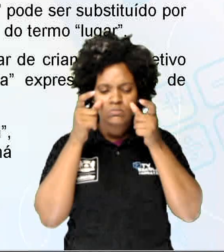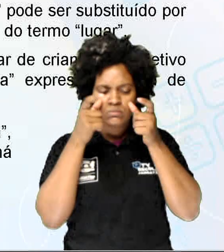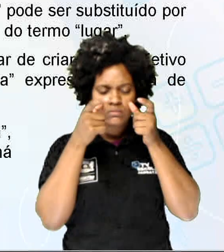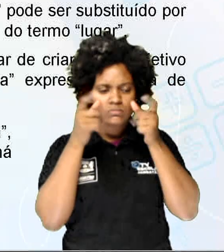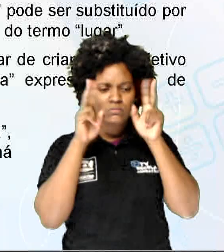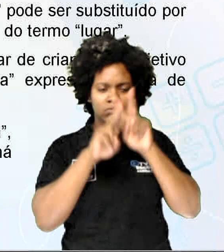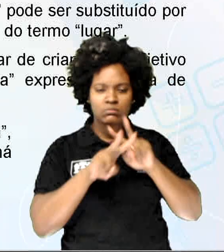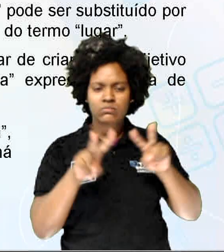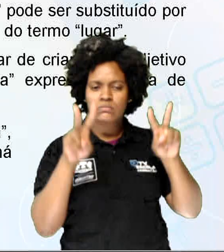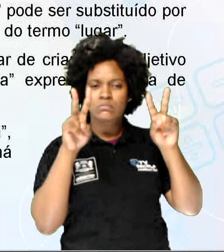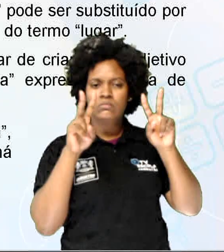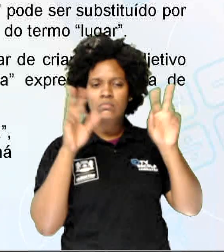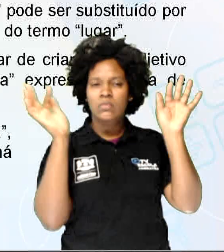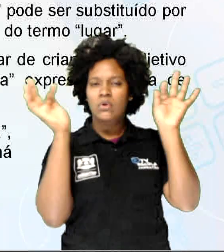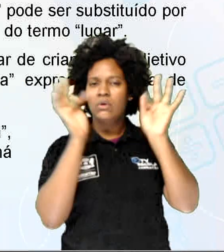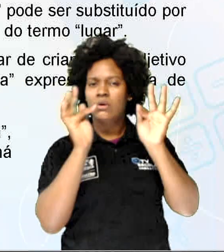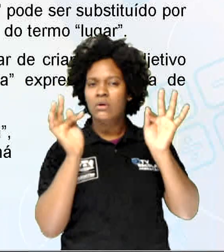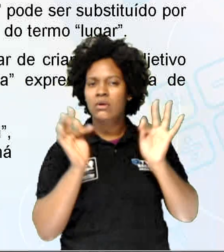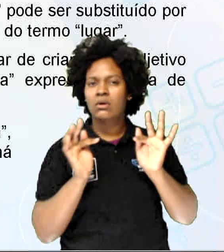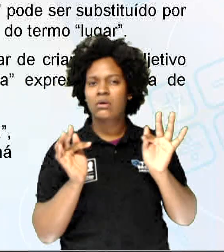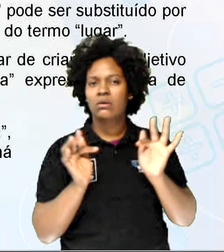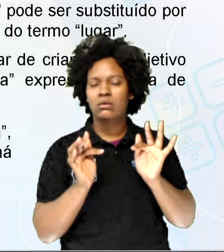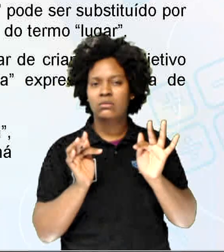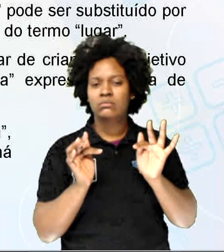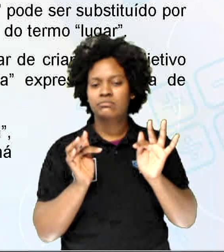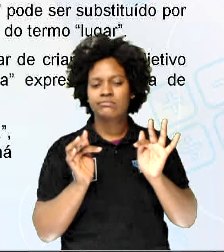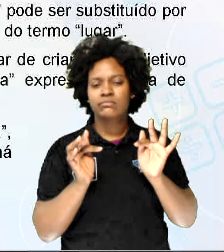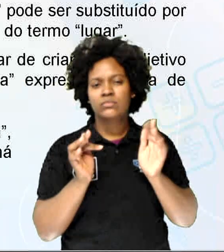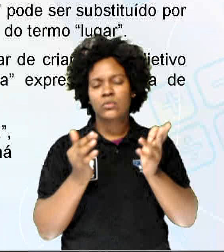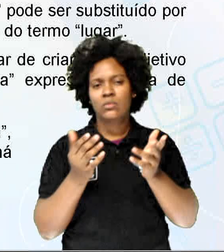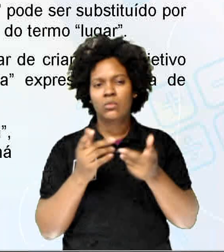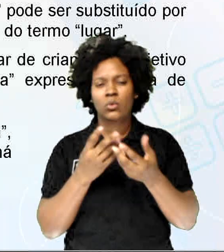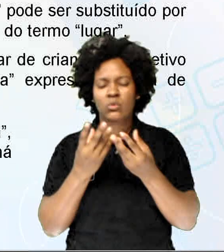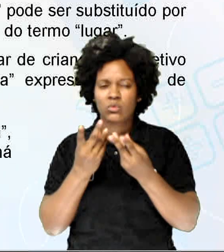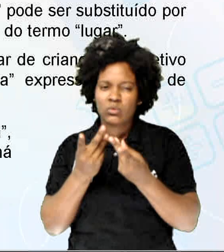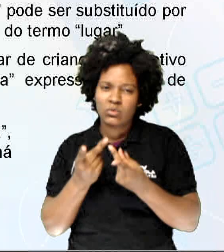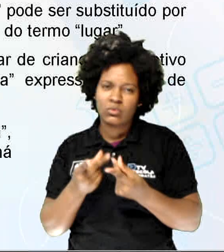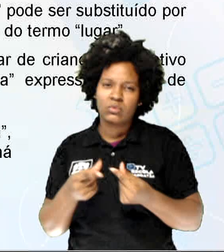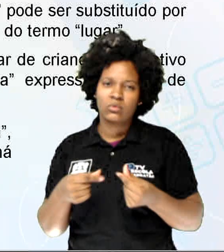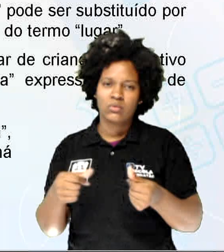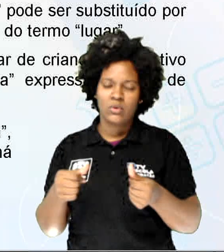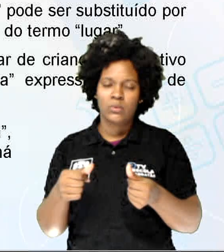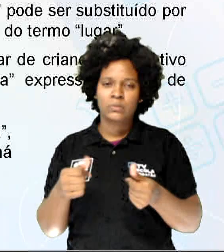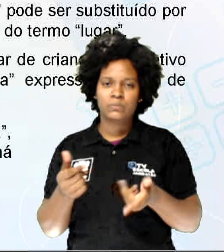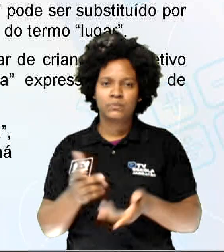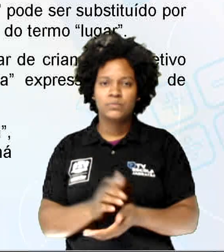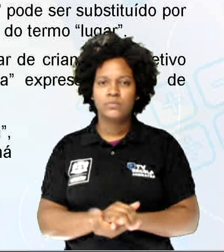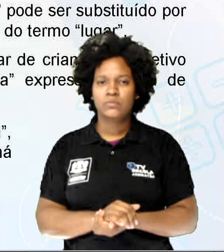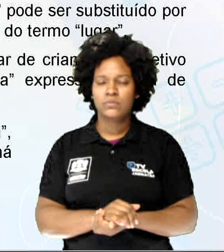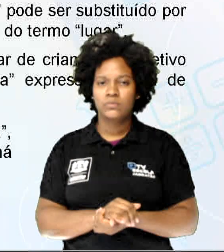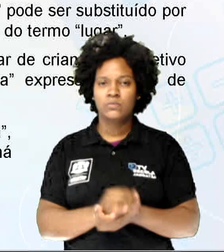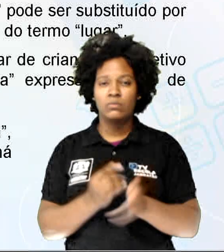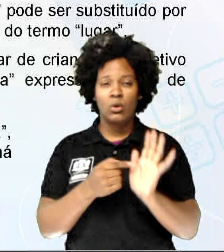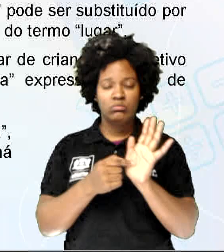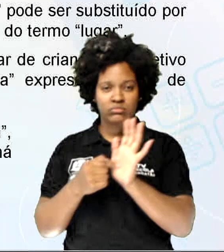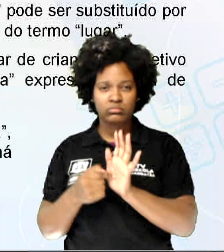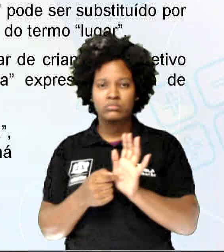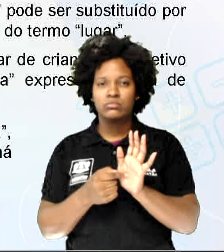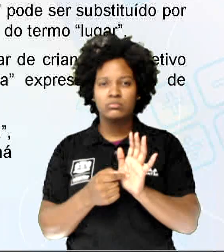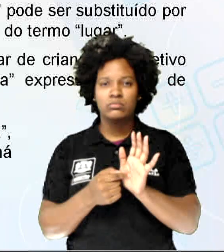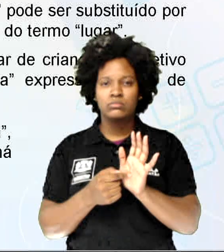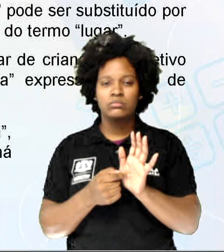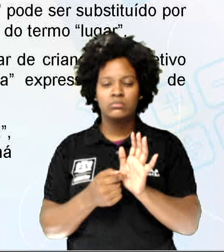criança expressa a ideia de fragilidade. Bom, neste item, né, ele está colocando aí um contraponto